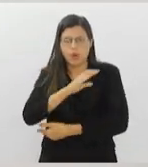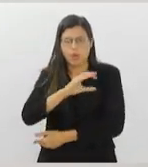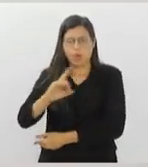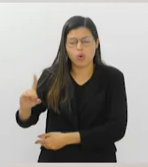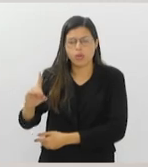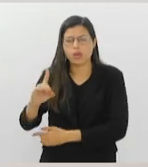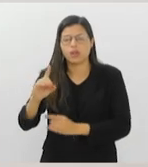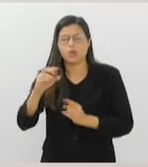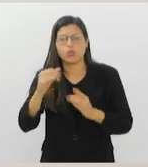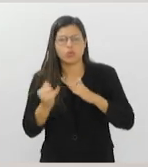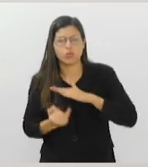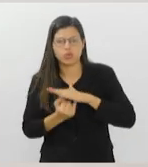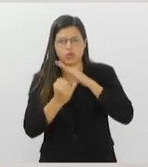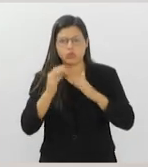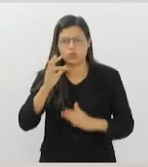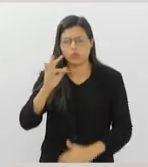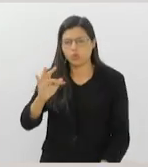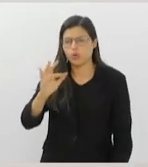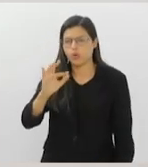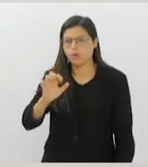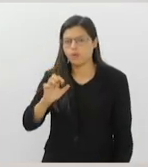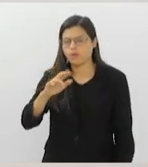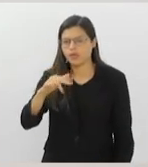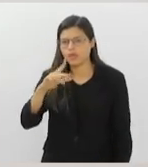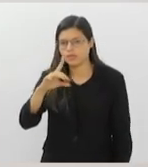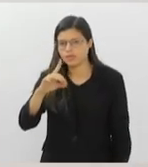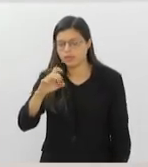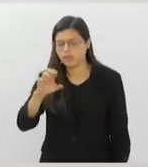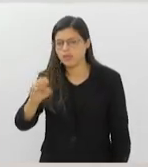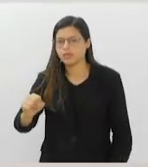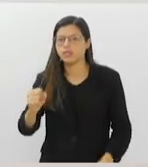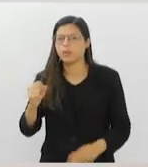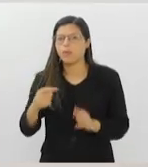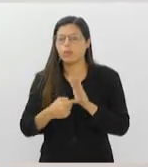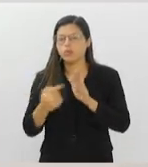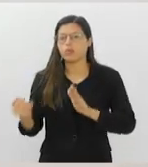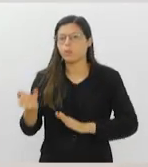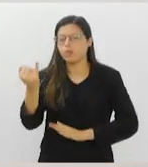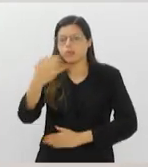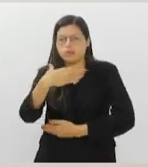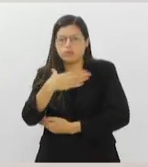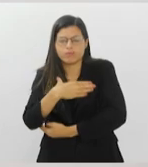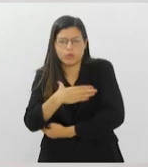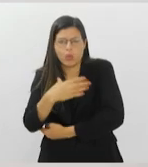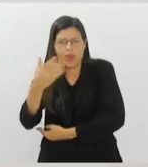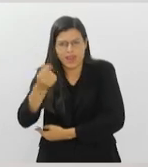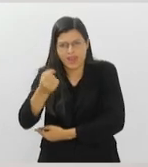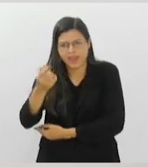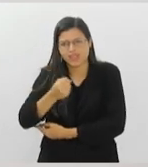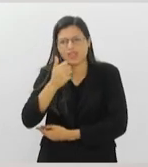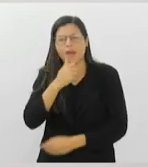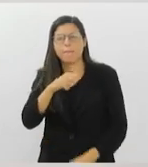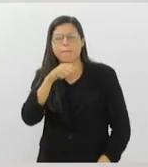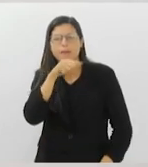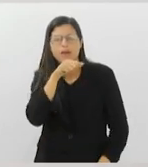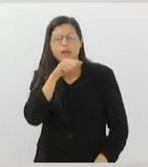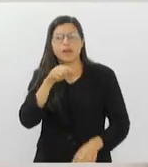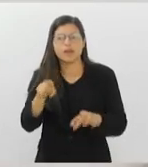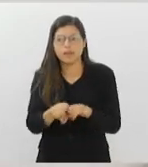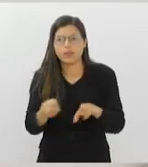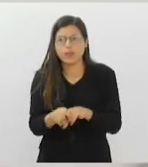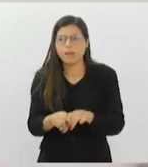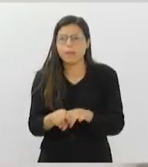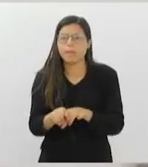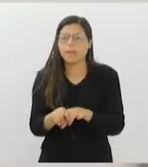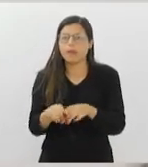Instituto Fernandes Figueira, tudo isso reforça a importância do leite materno e dos bancos de leite como forma de acesso a esse